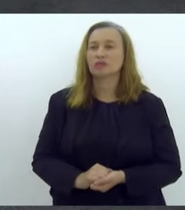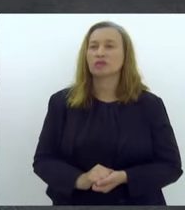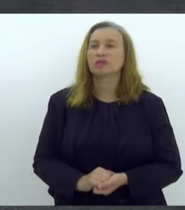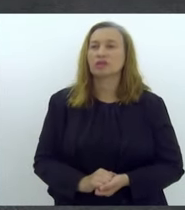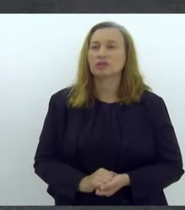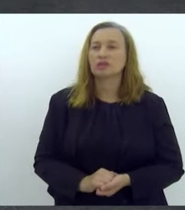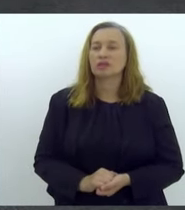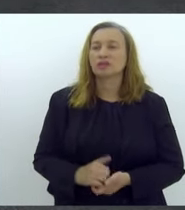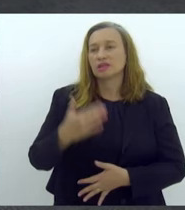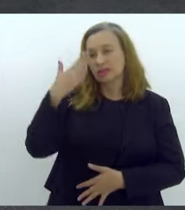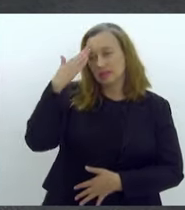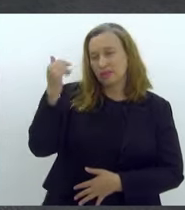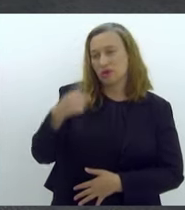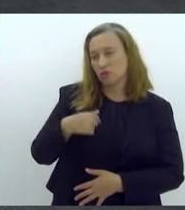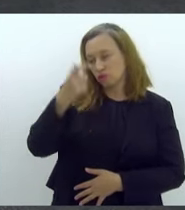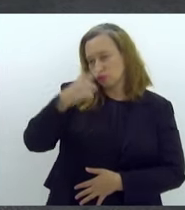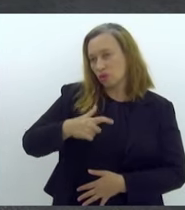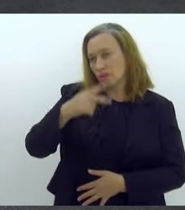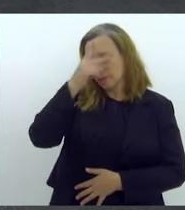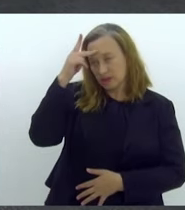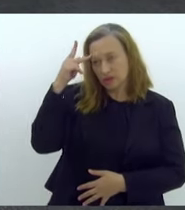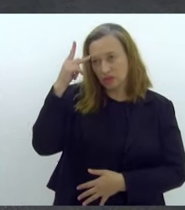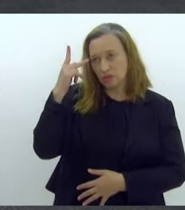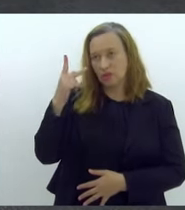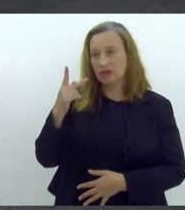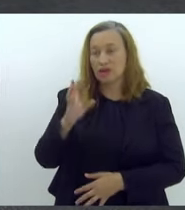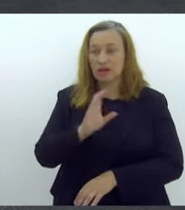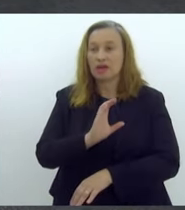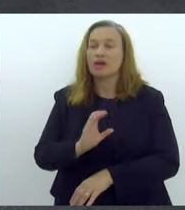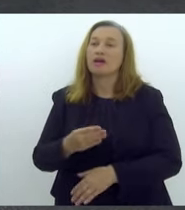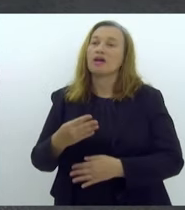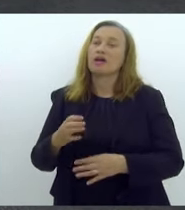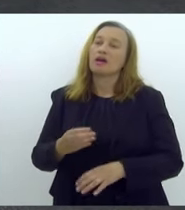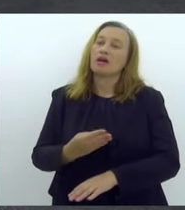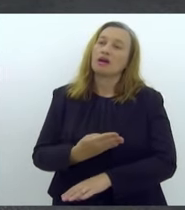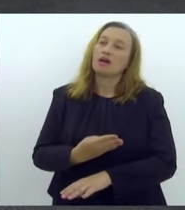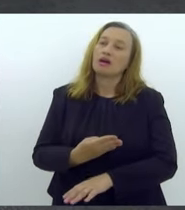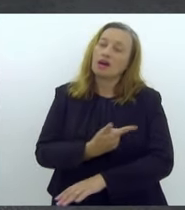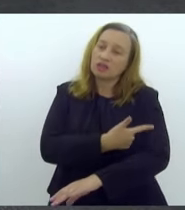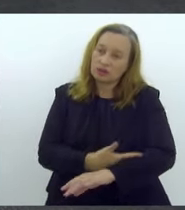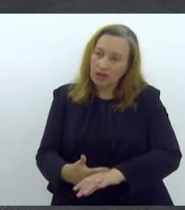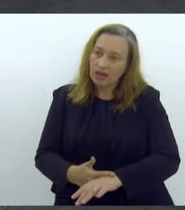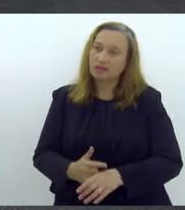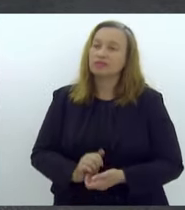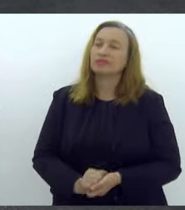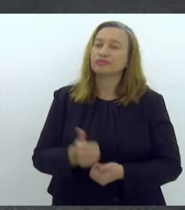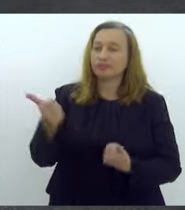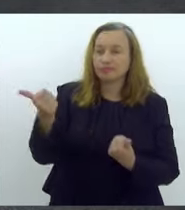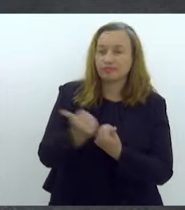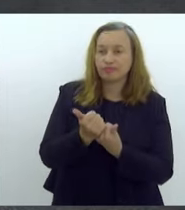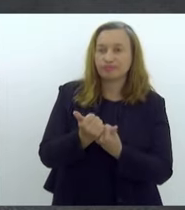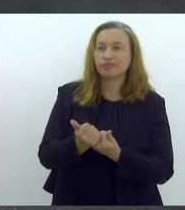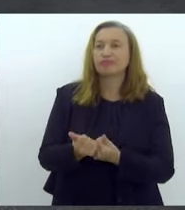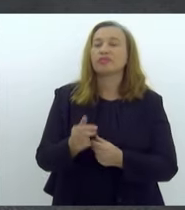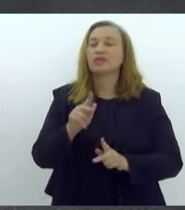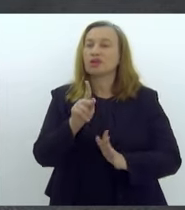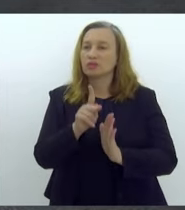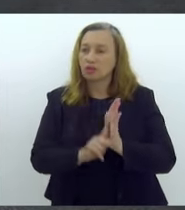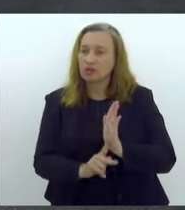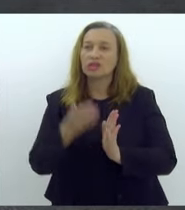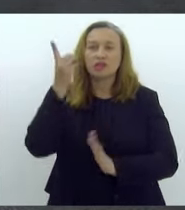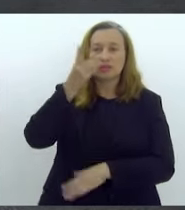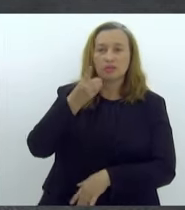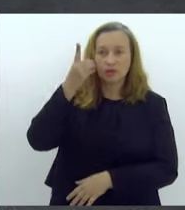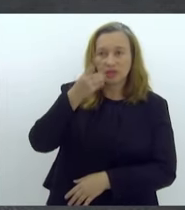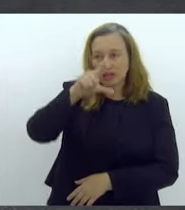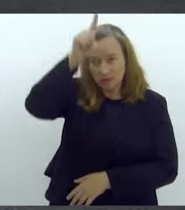e sabendo que eu sou uma pessoa razoavelmente disciplinada, dizer que eu apoio muito esse projeto do deputado Luiz